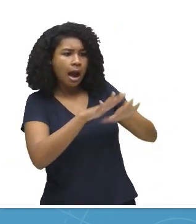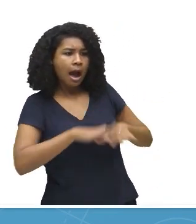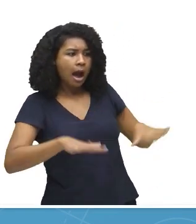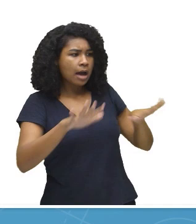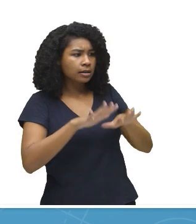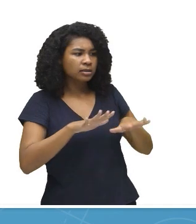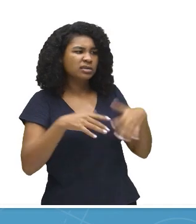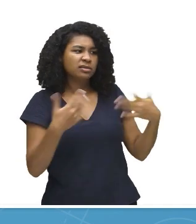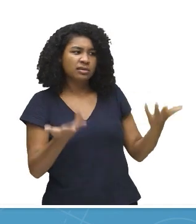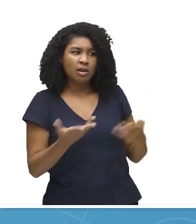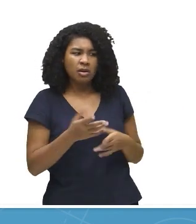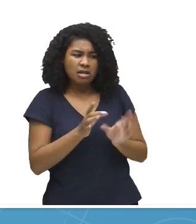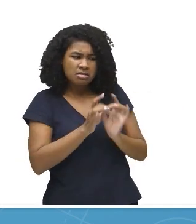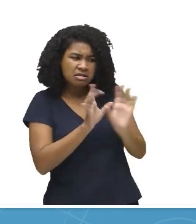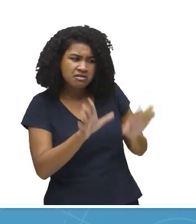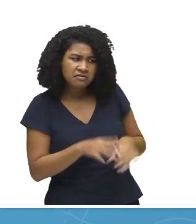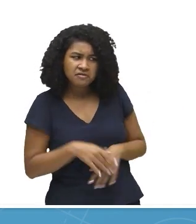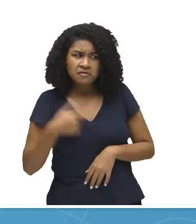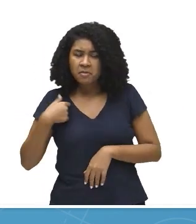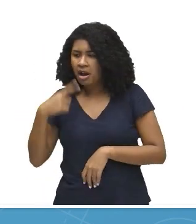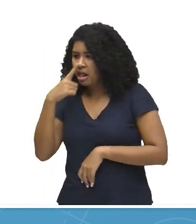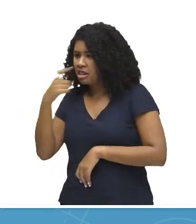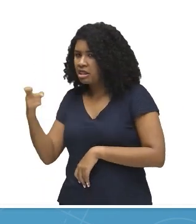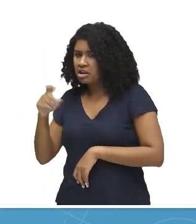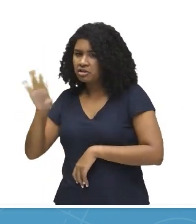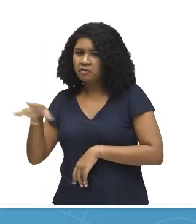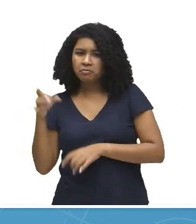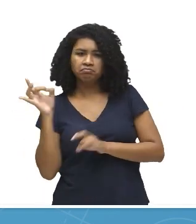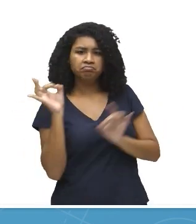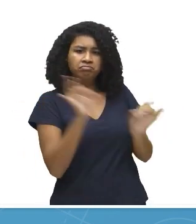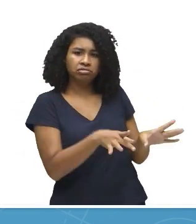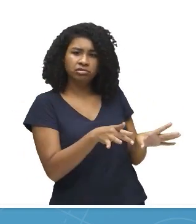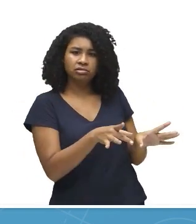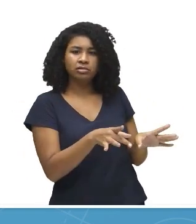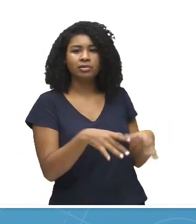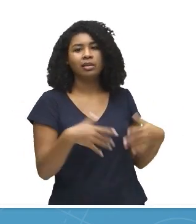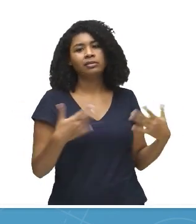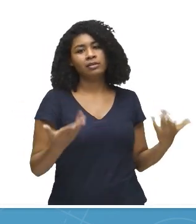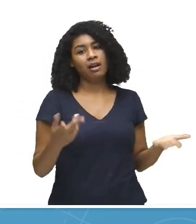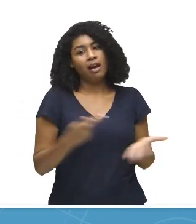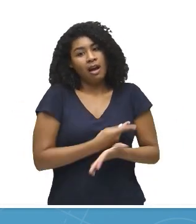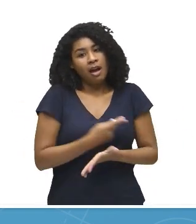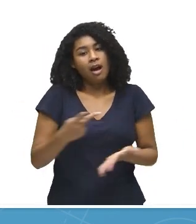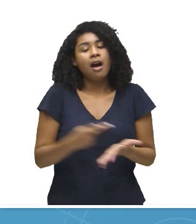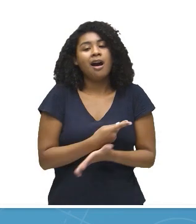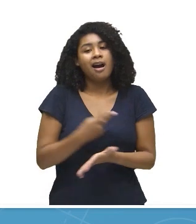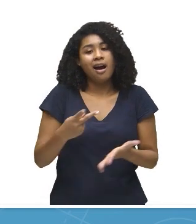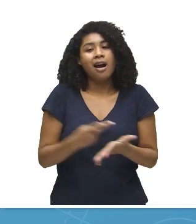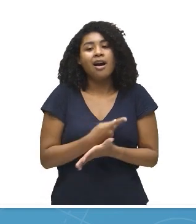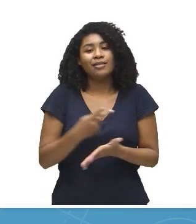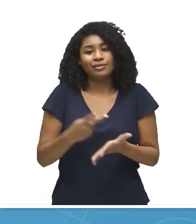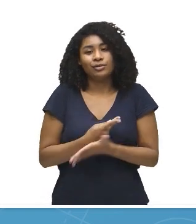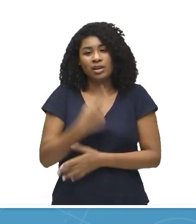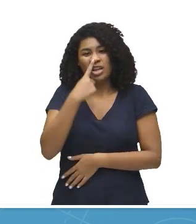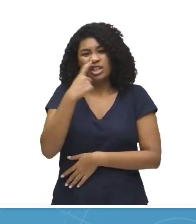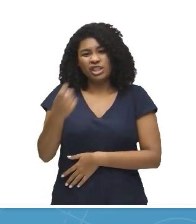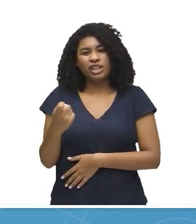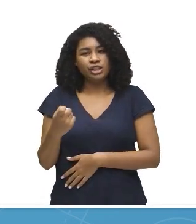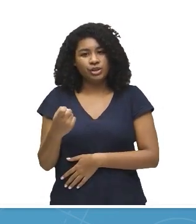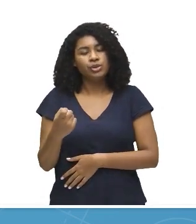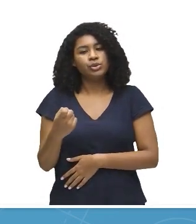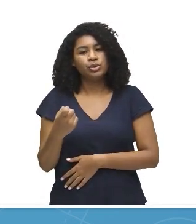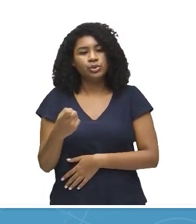acabam jogando o lixo ali para não jogar na frente da sua casa, aí já faz o errado, né? Joga o lixo ali